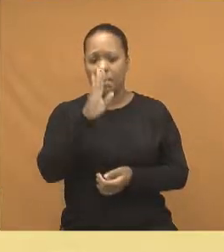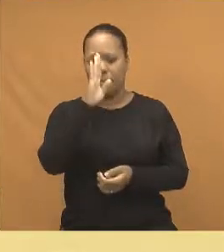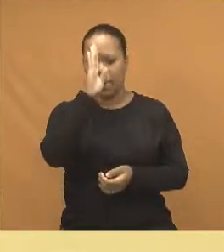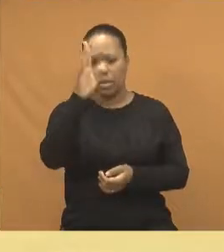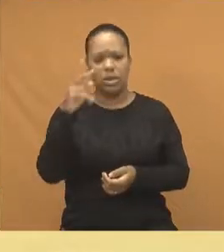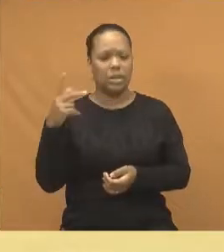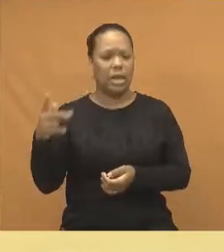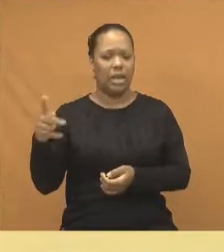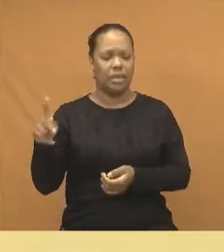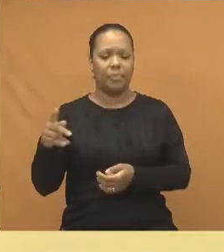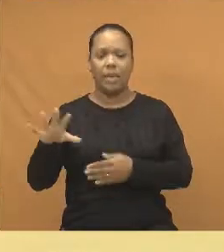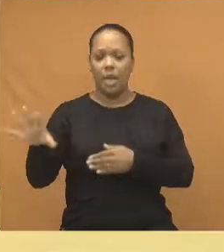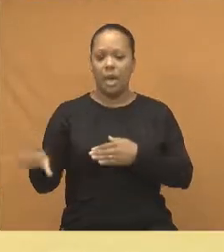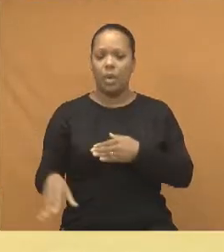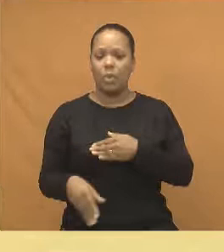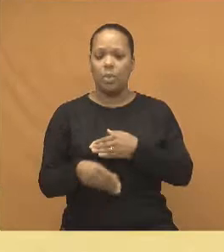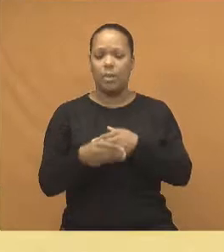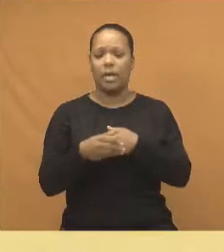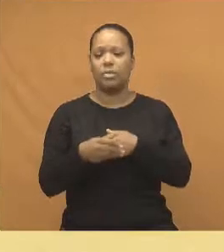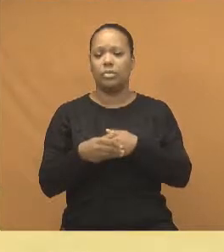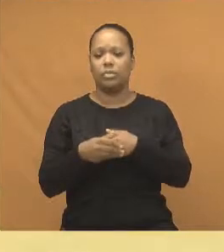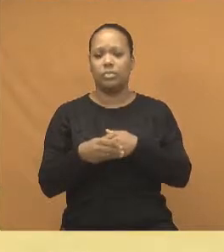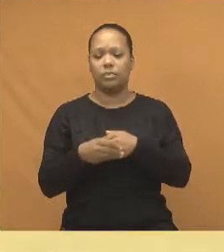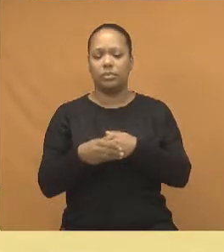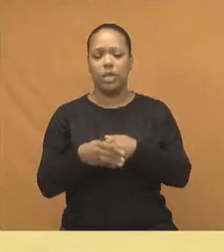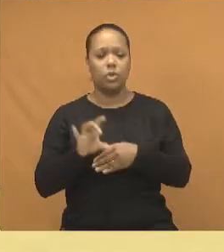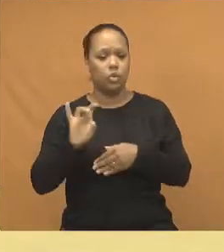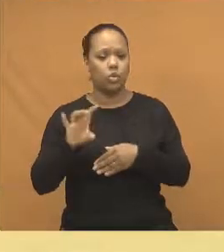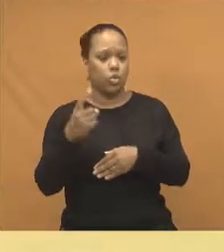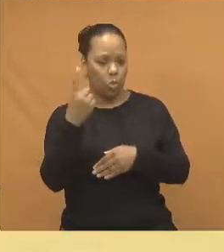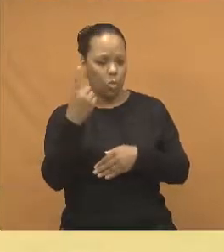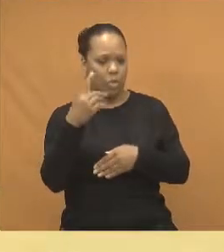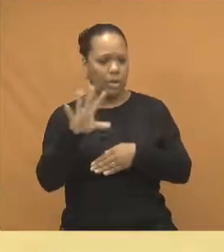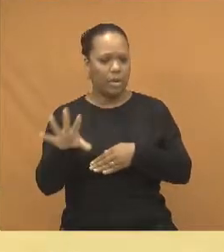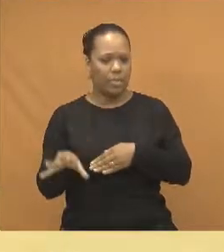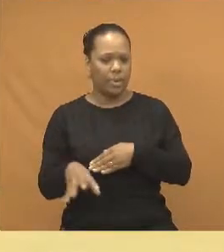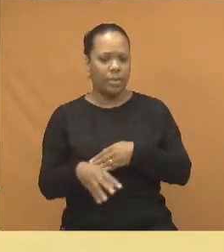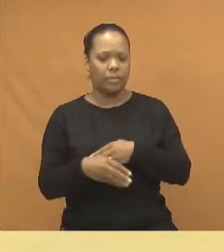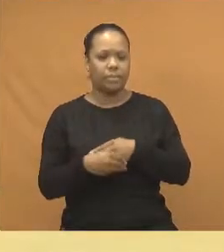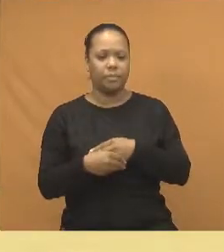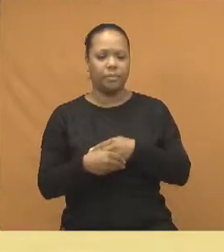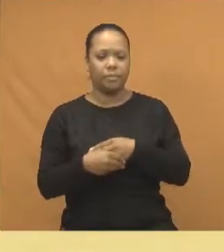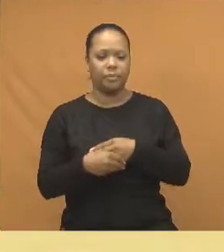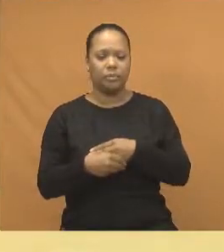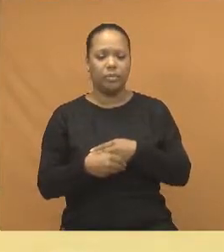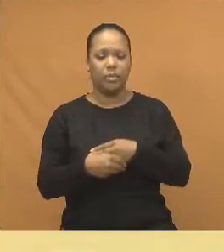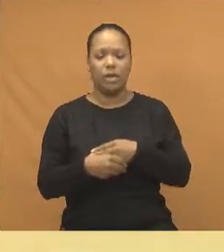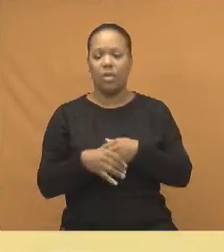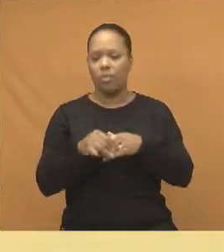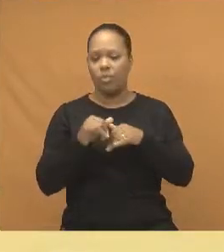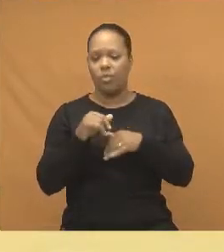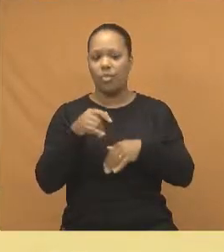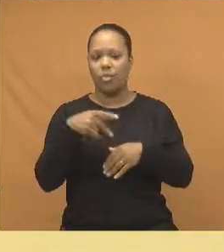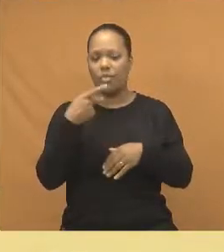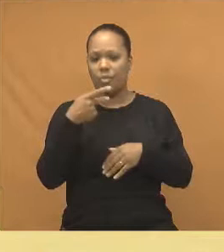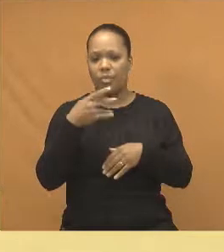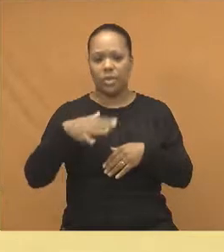nós temos uma emenda em nosso projeto, só temos uma emenda. E eu gostaria de compartilhar com